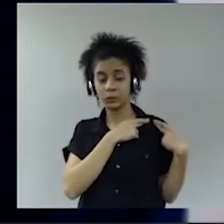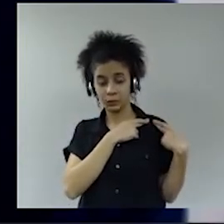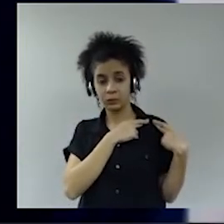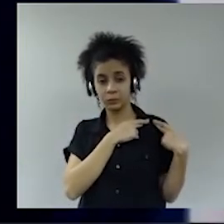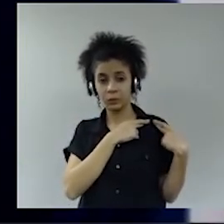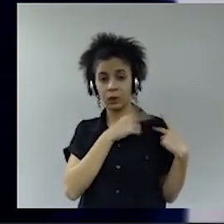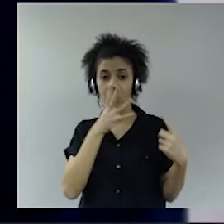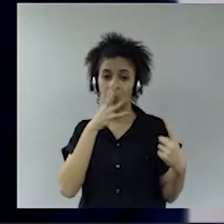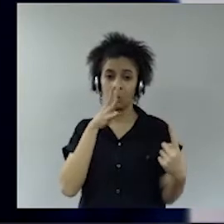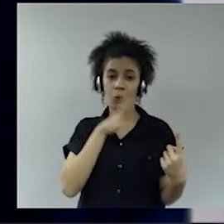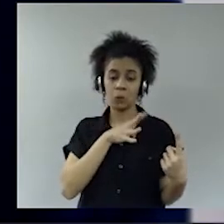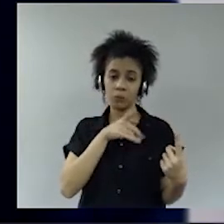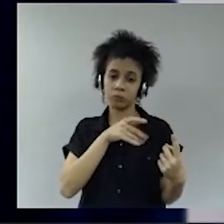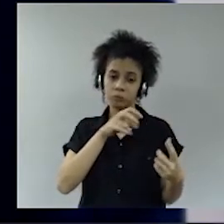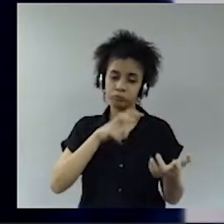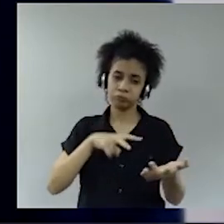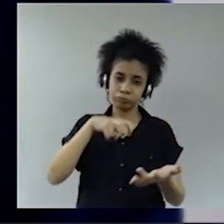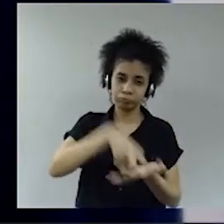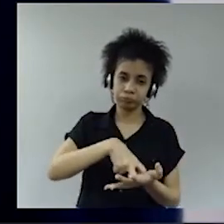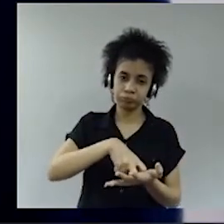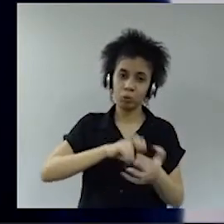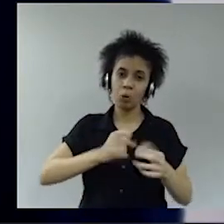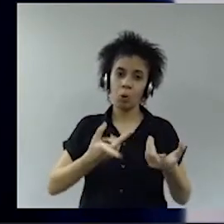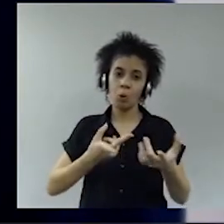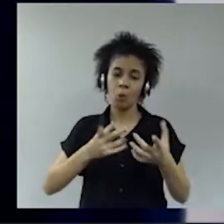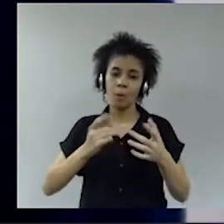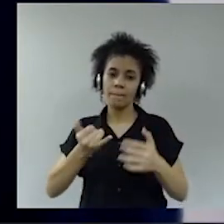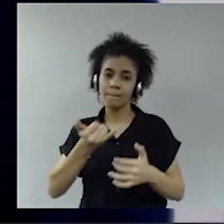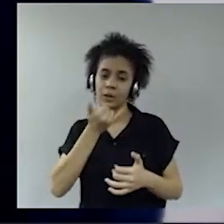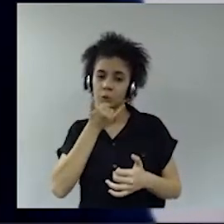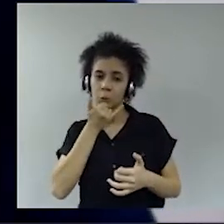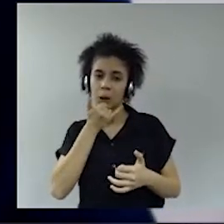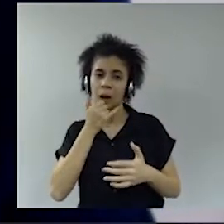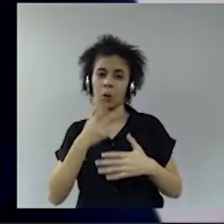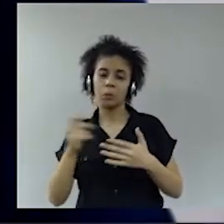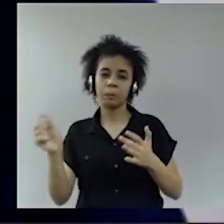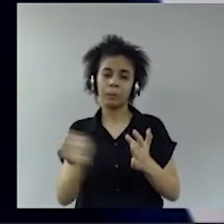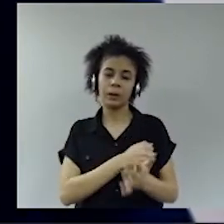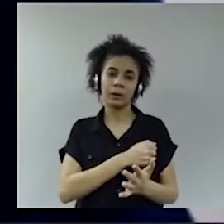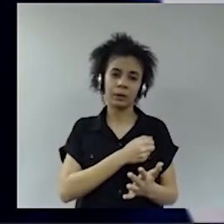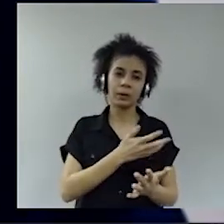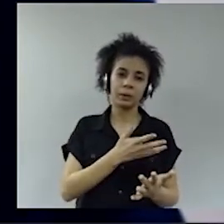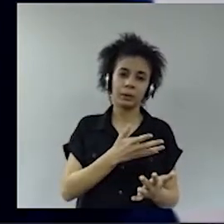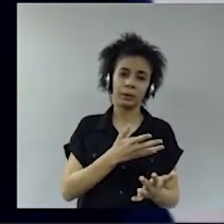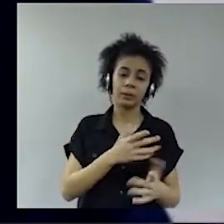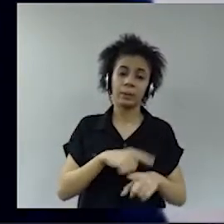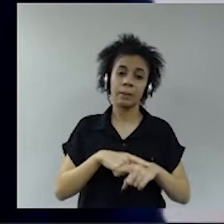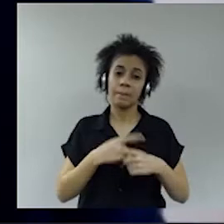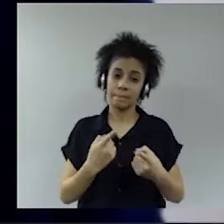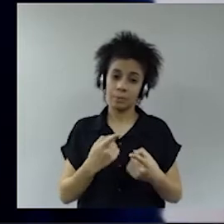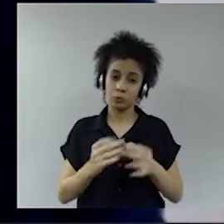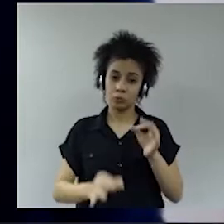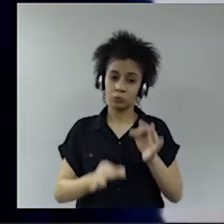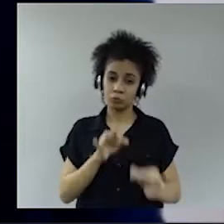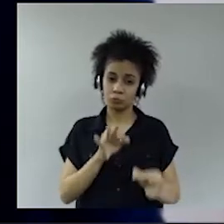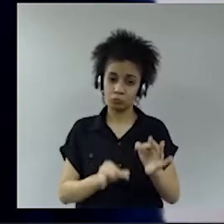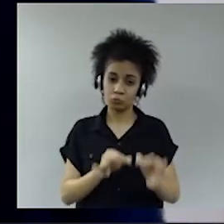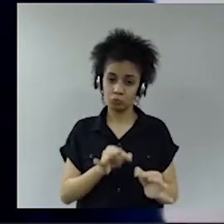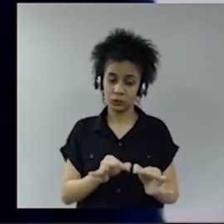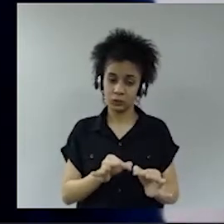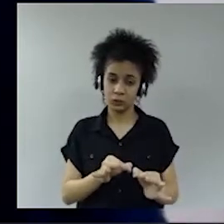por condenar, absolver ou perdoar. Embora o juiz